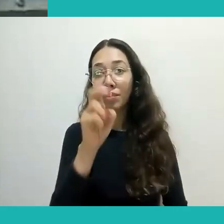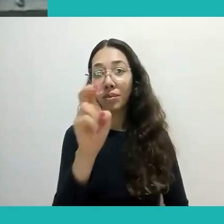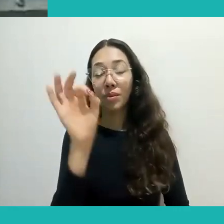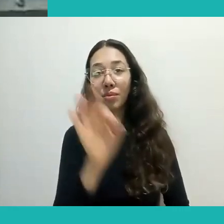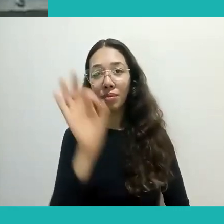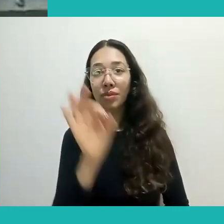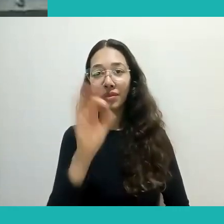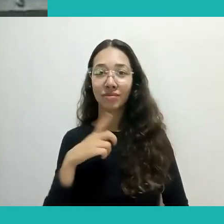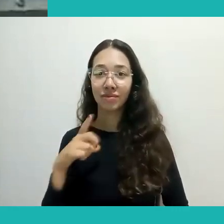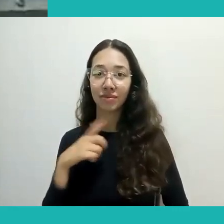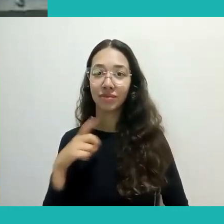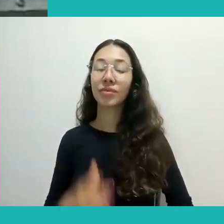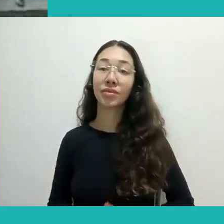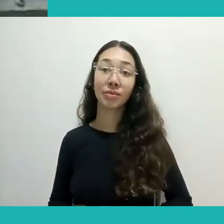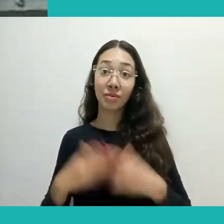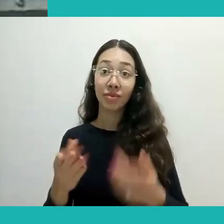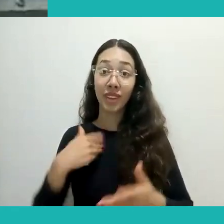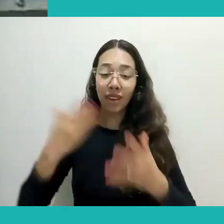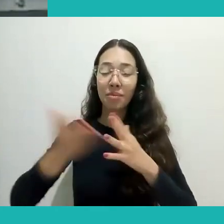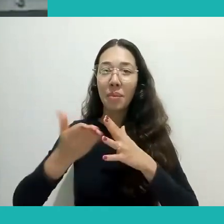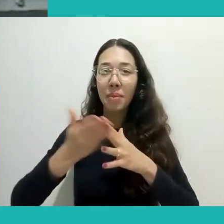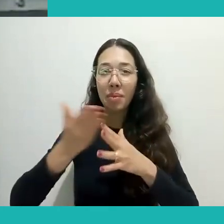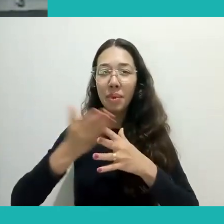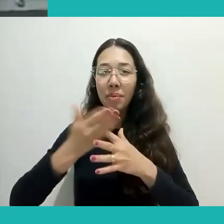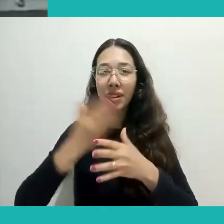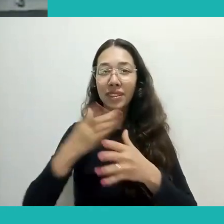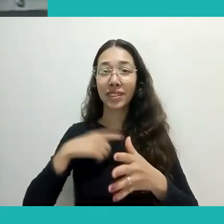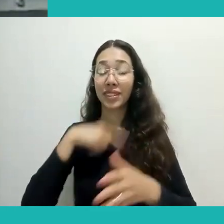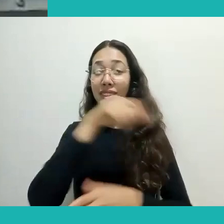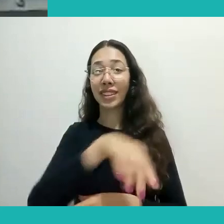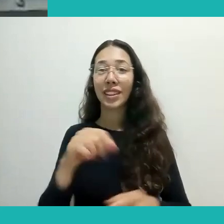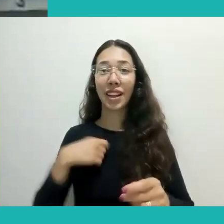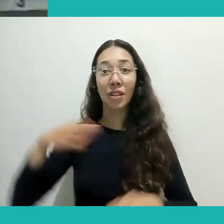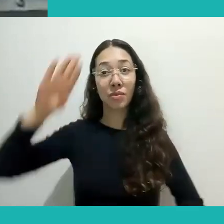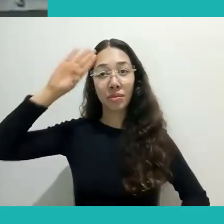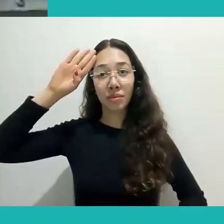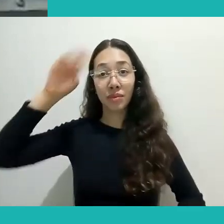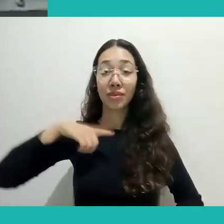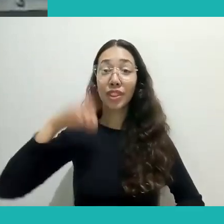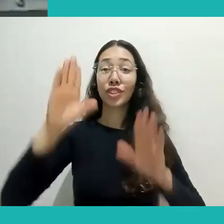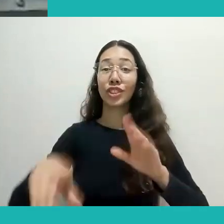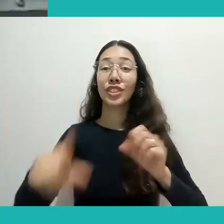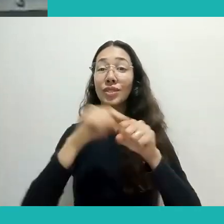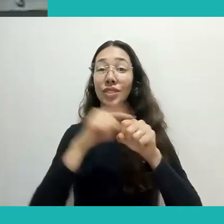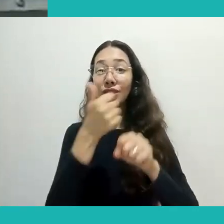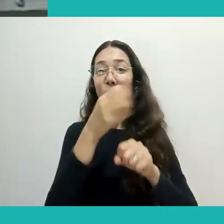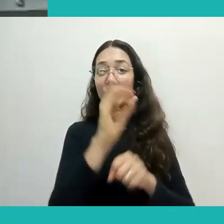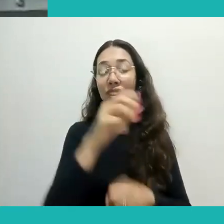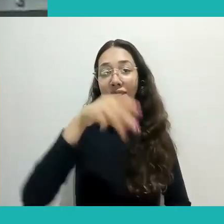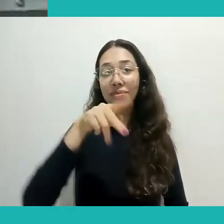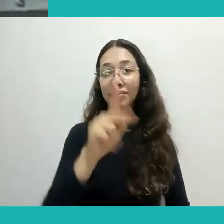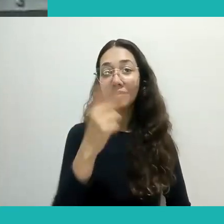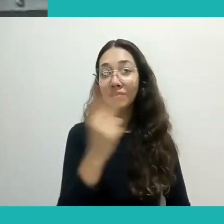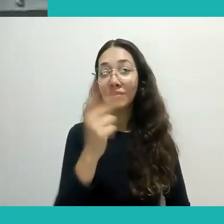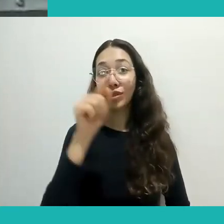proventos. Essas parcelas que o militar faz jus na inatividade, elas eram previstas no artigo 10 da MP 22.15 e